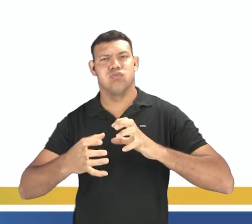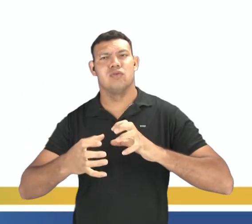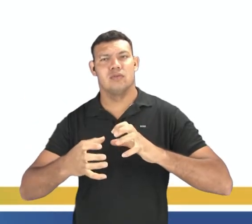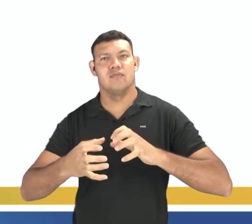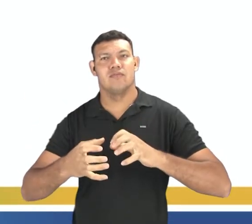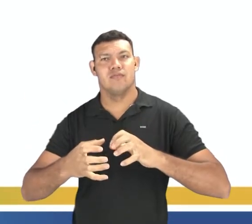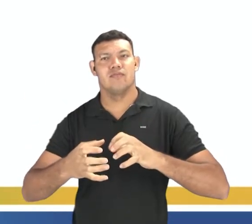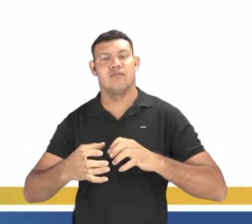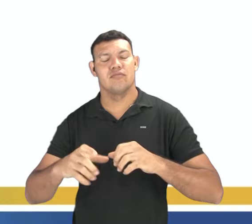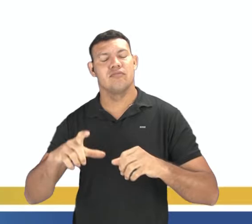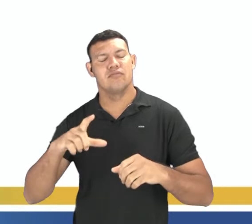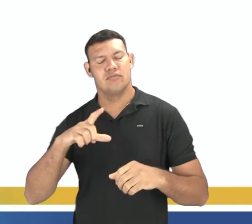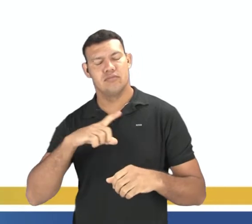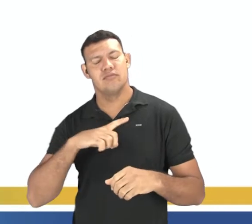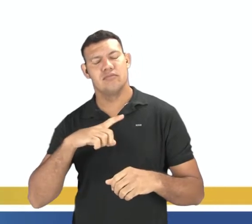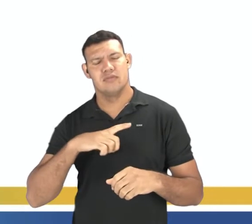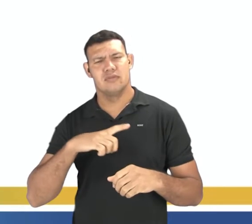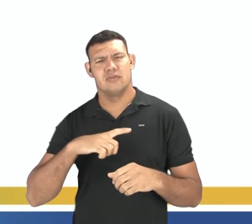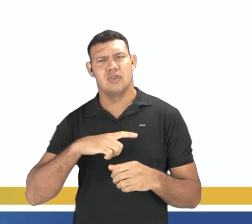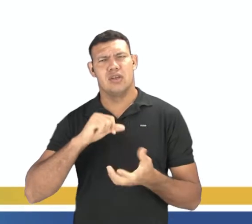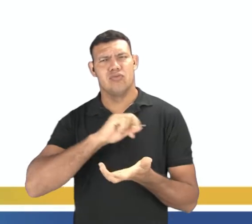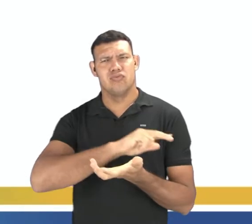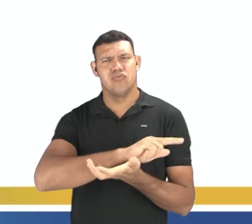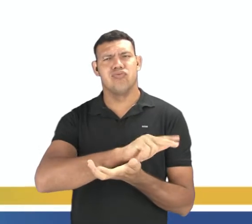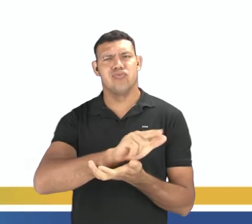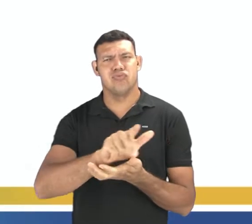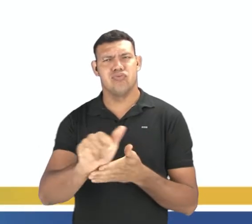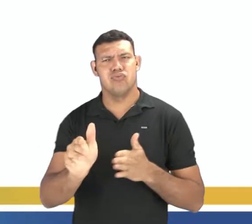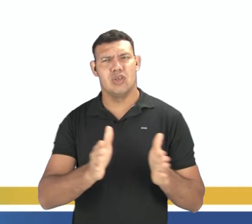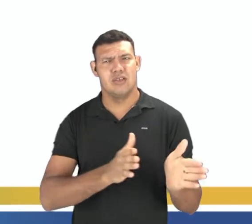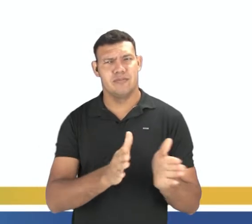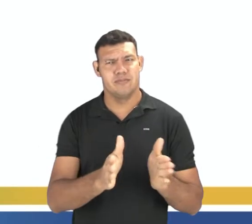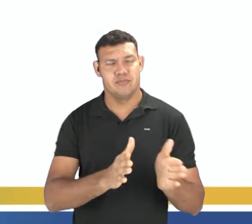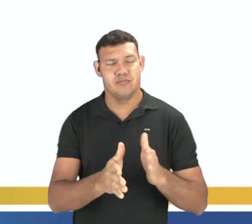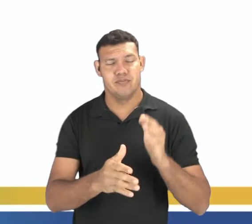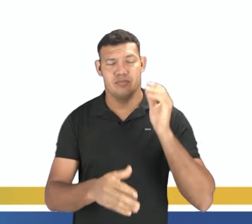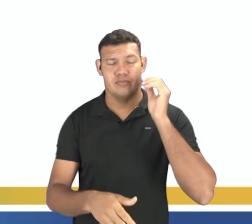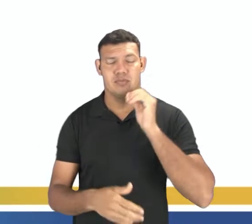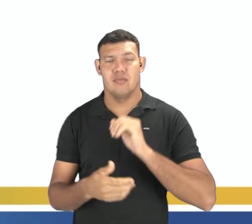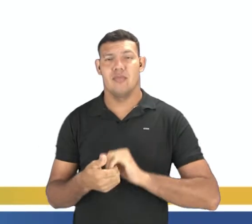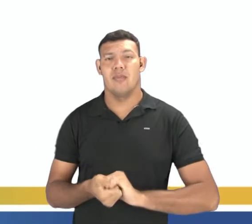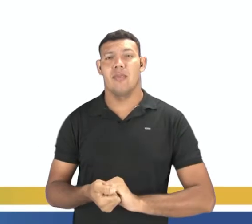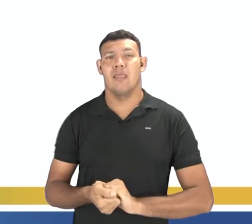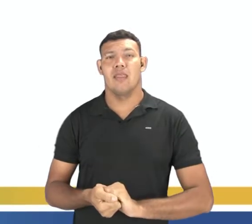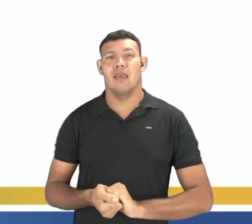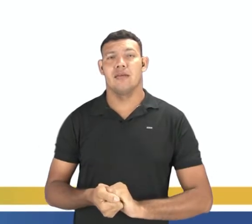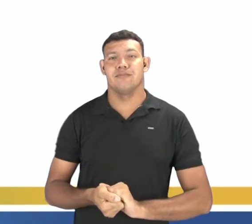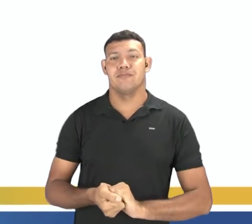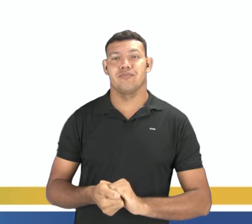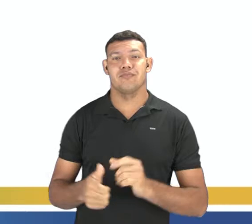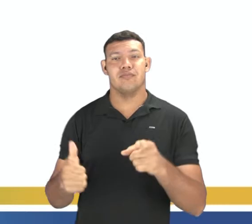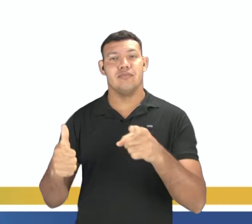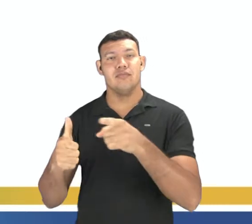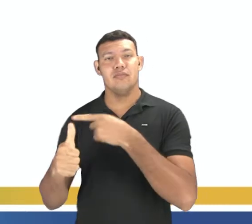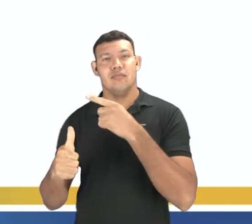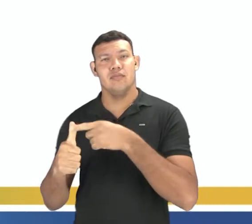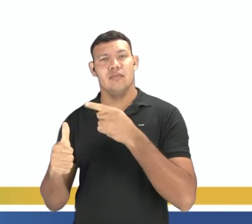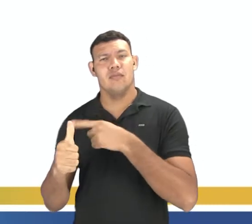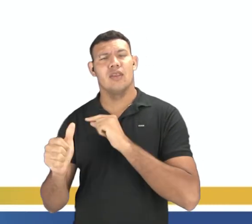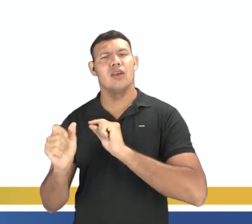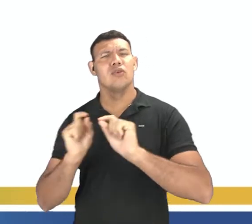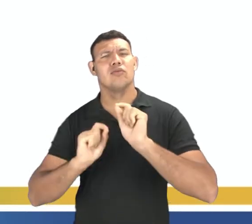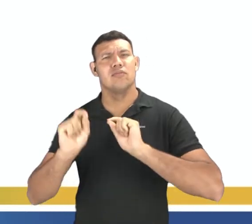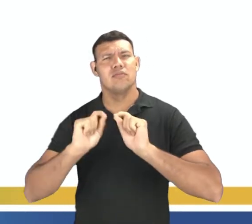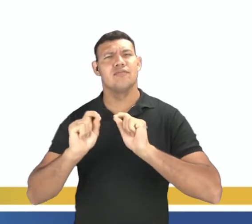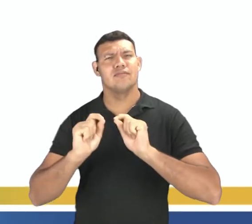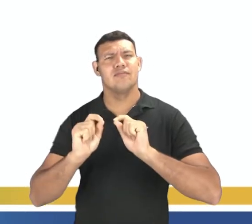gastrulação e organogênese. O primeiro estágio da clivagem é a mórula. Ele